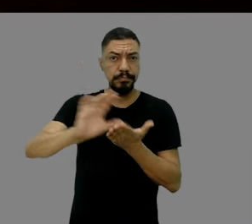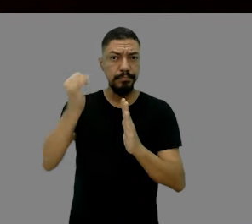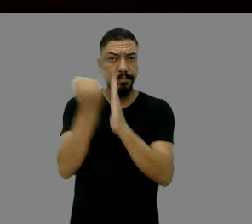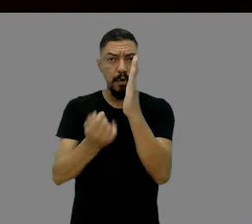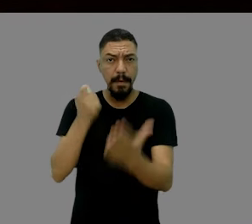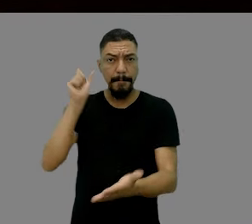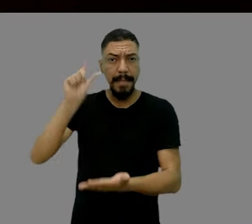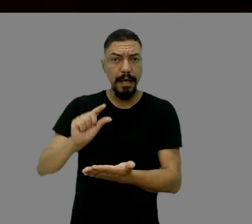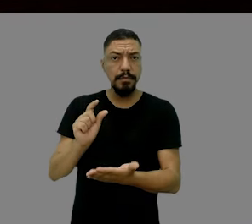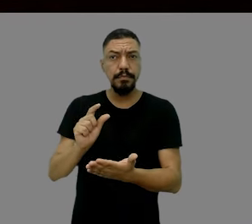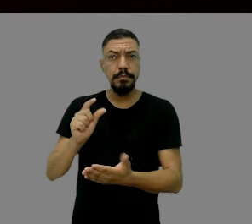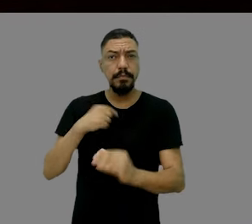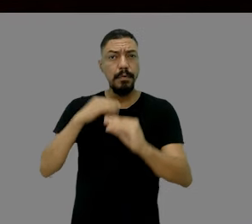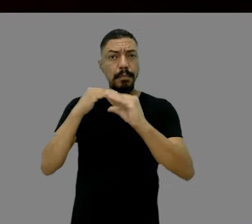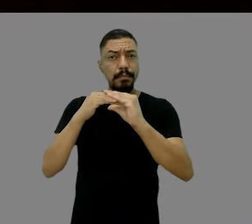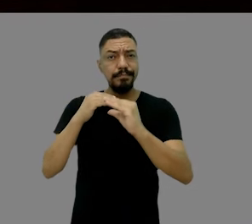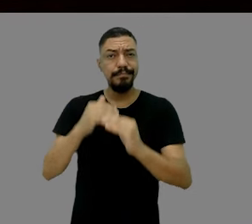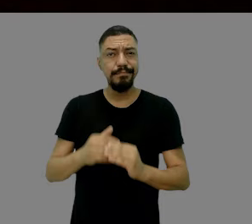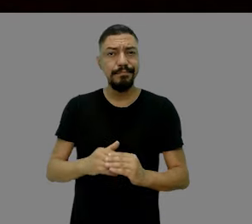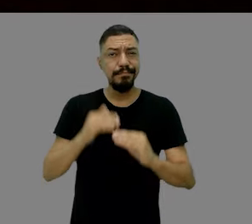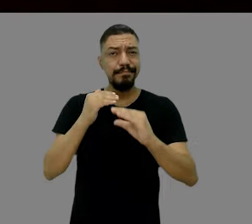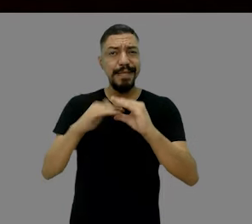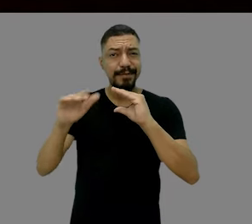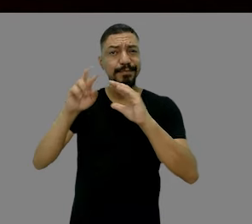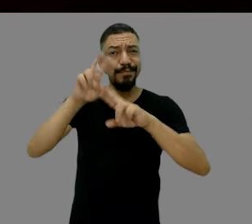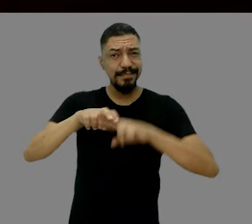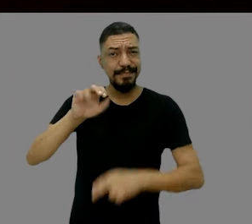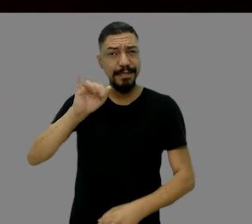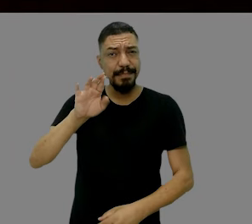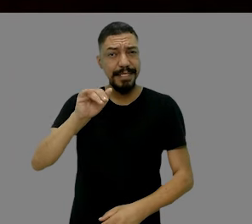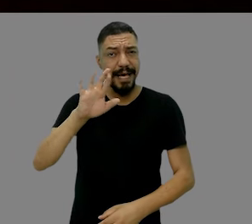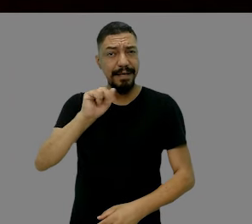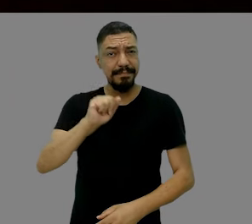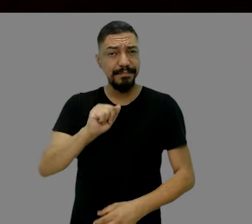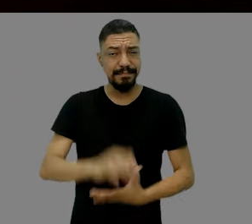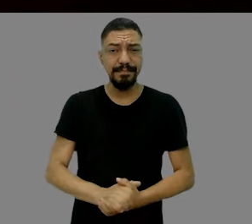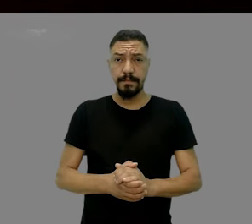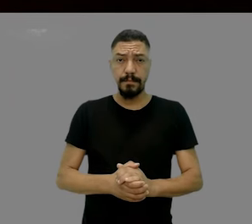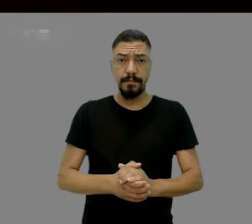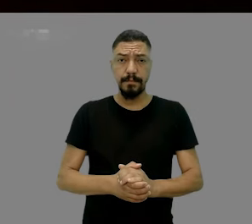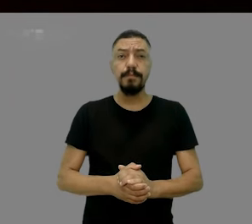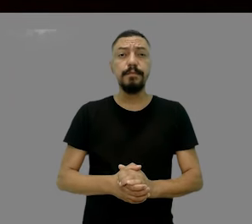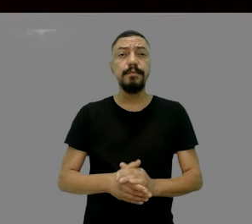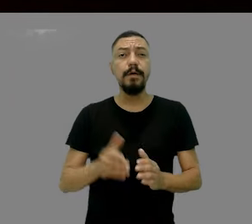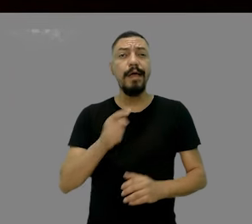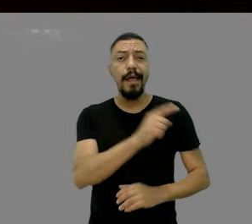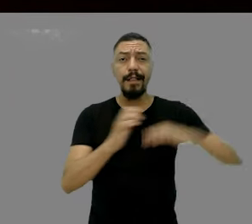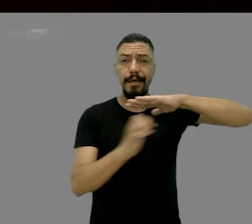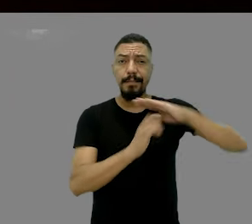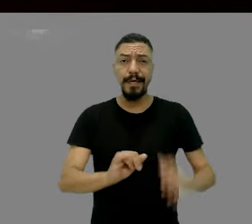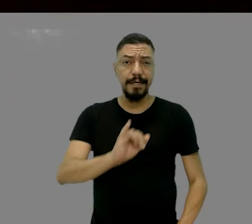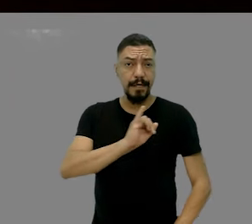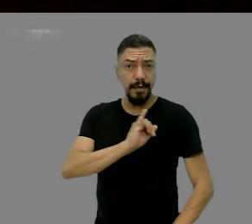Ibirá. Aí, o que a Ibirá vai fazer? Ela vai colocar nos dados do tomador, Denise Regina